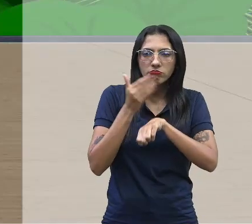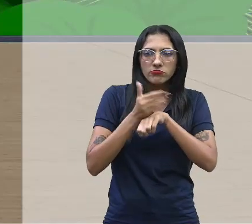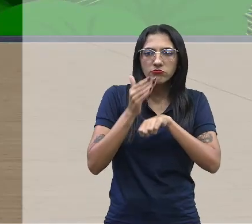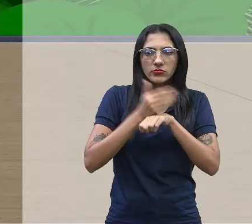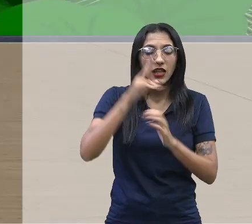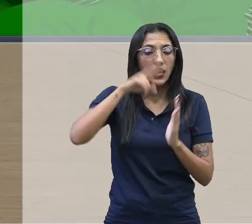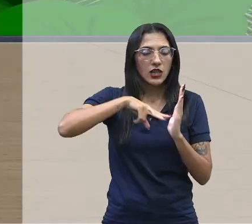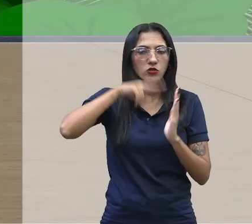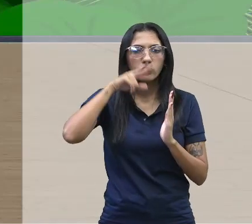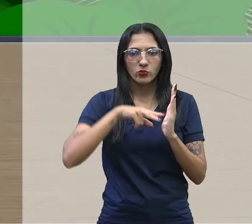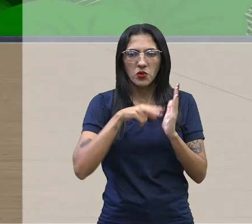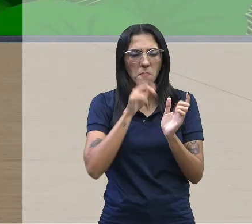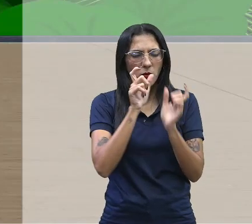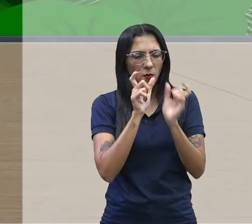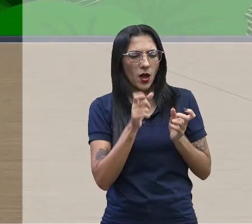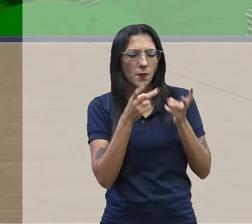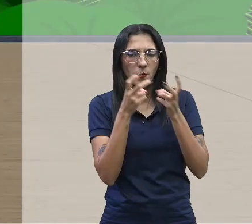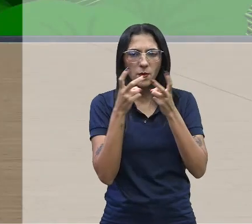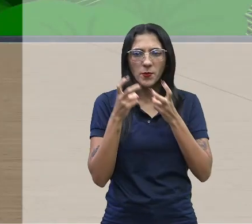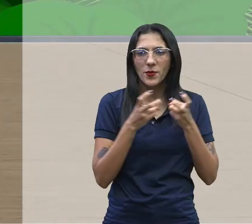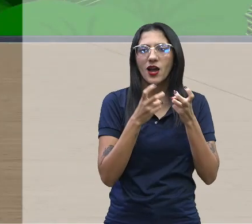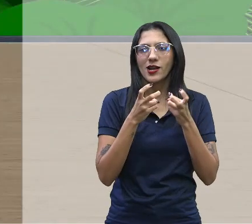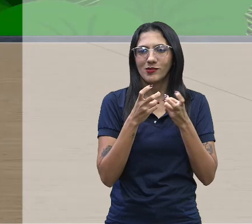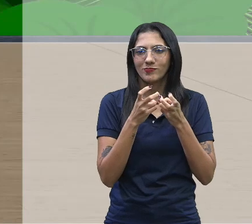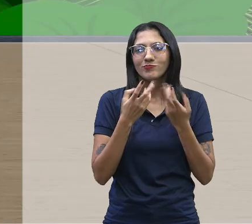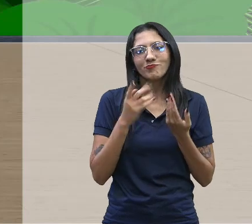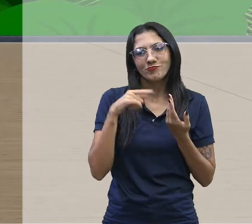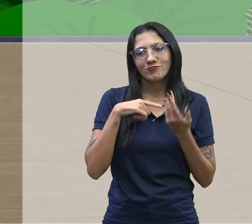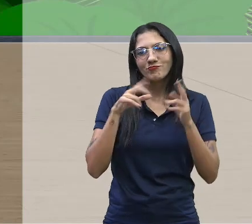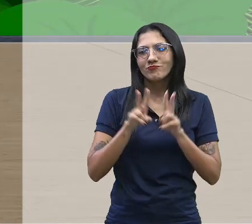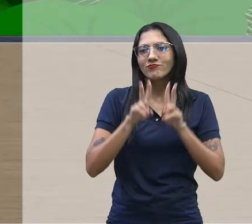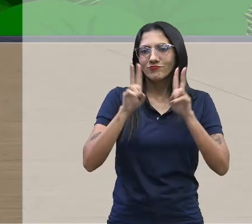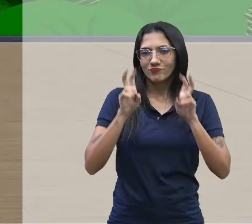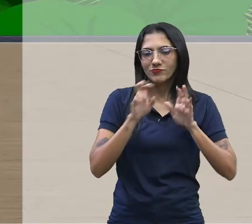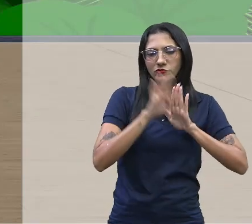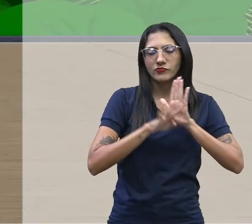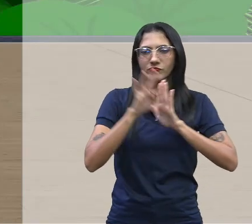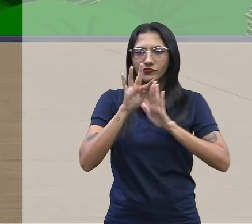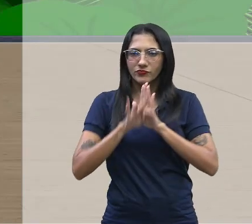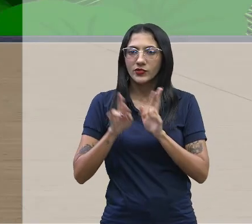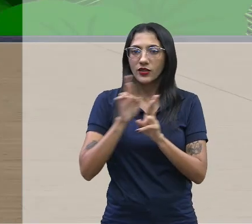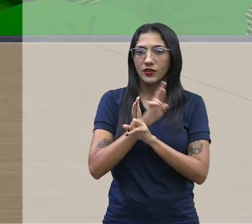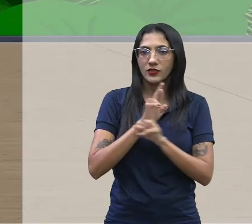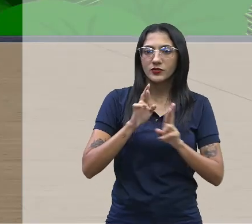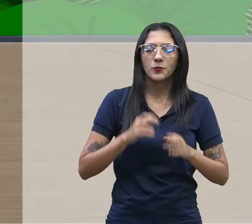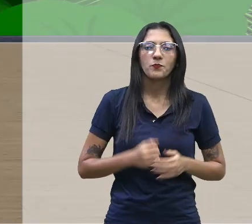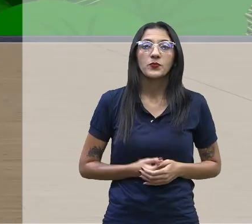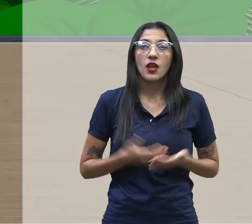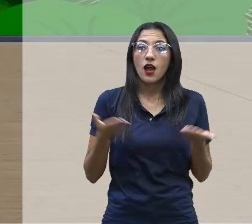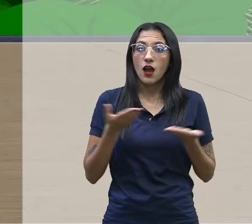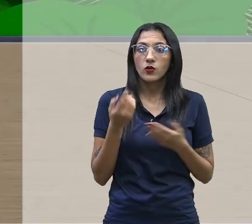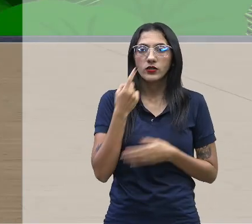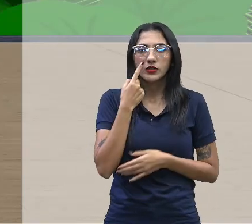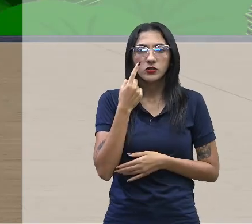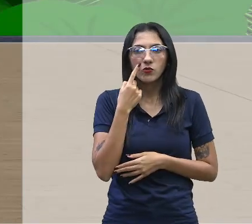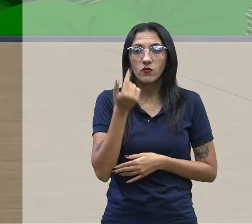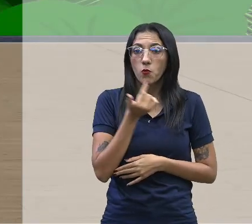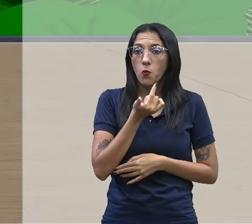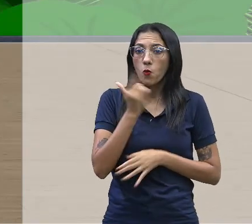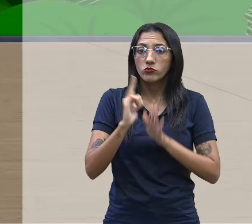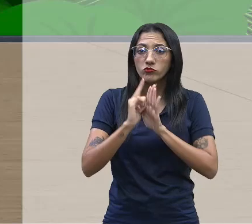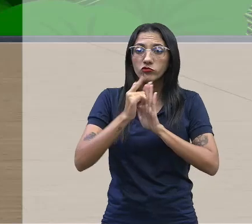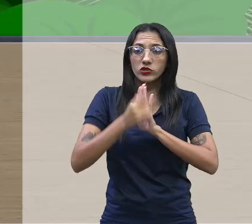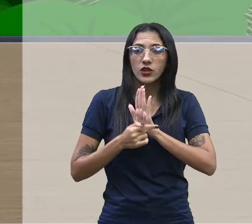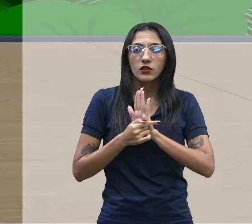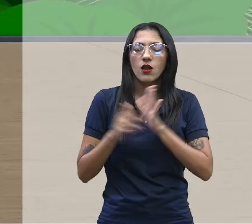da leitura, já que o assunto é intertextualidade. Vamos agora conhecer um gênero, notícia, certo?